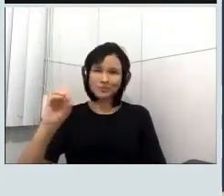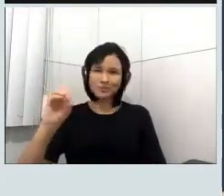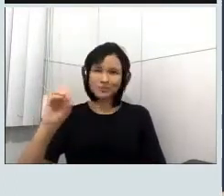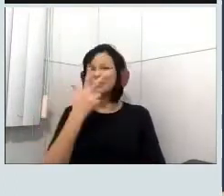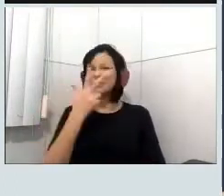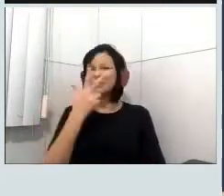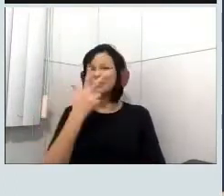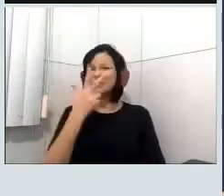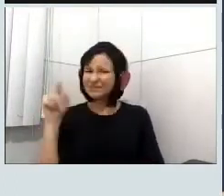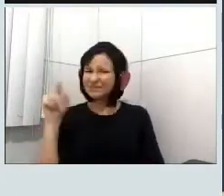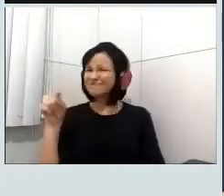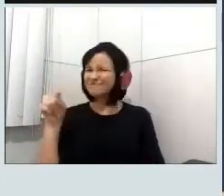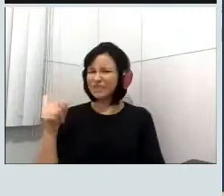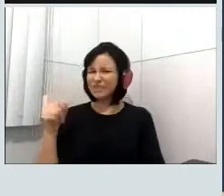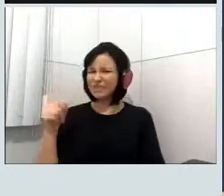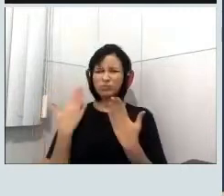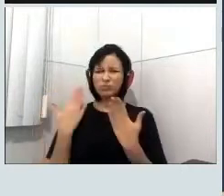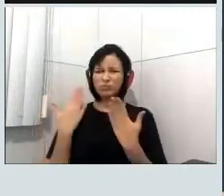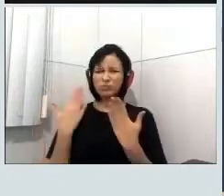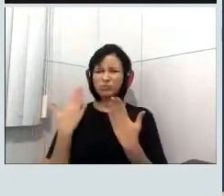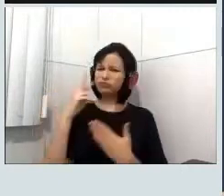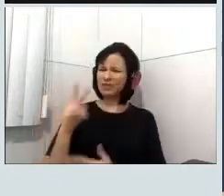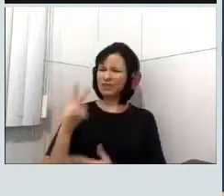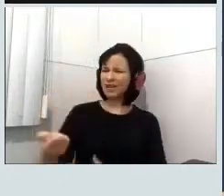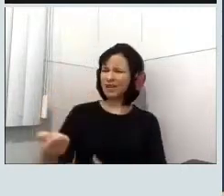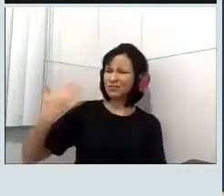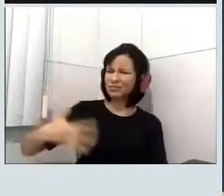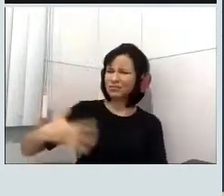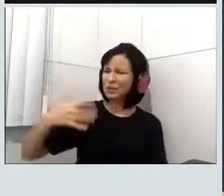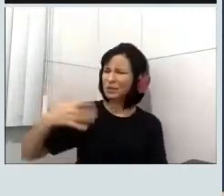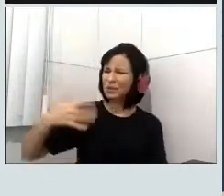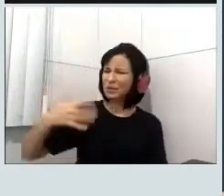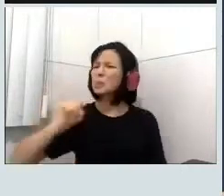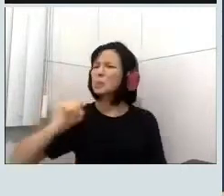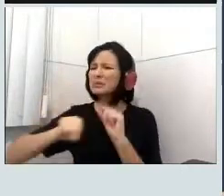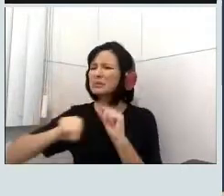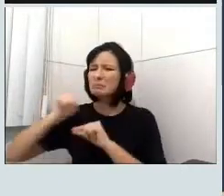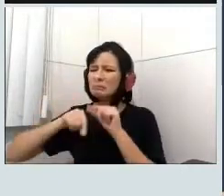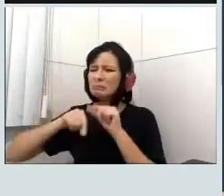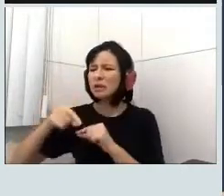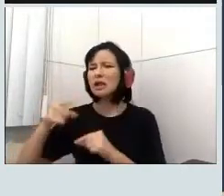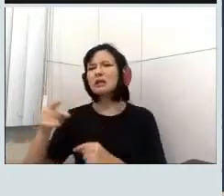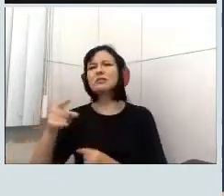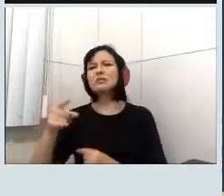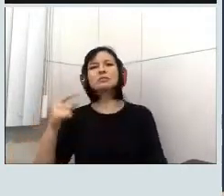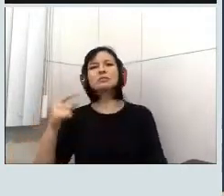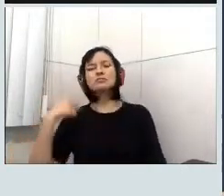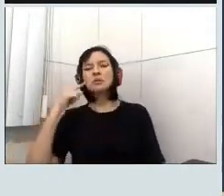são postulados. Ou não sei se Évila passou na aula passada,